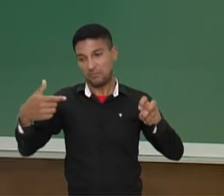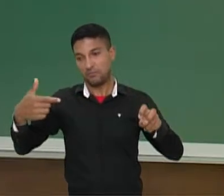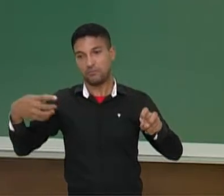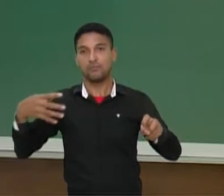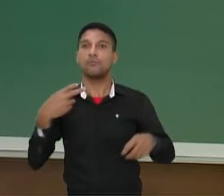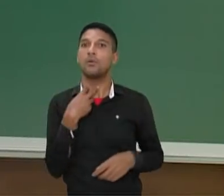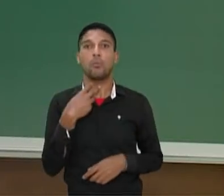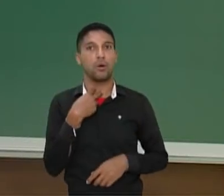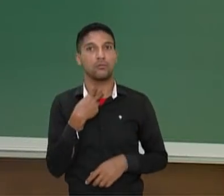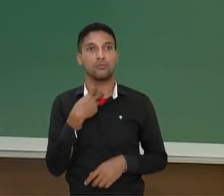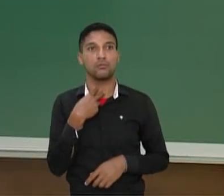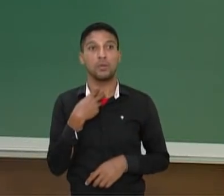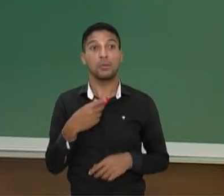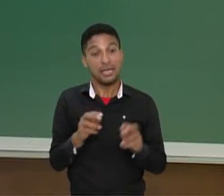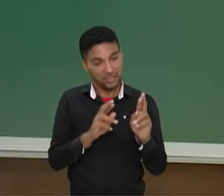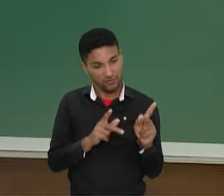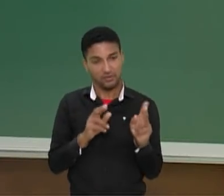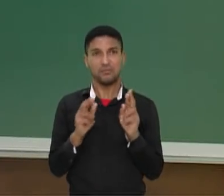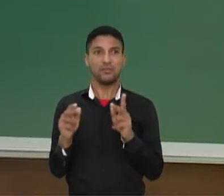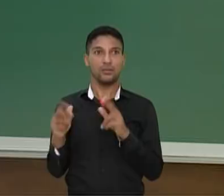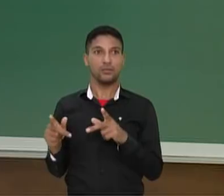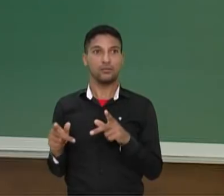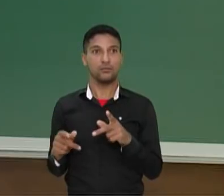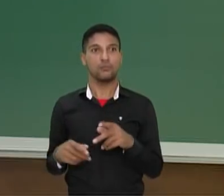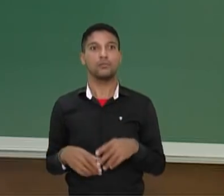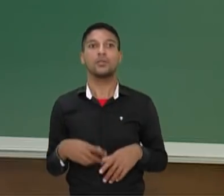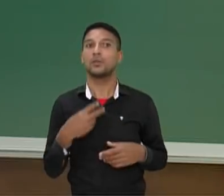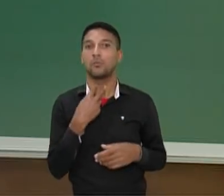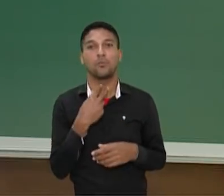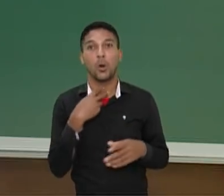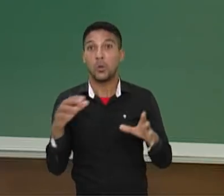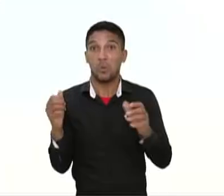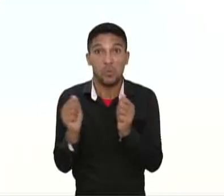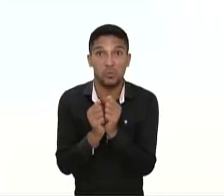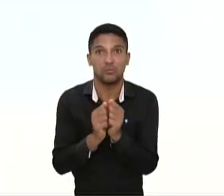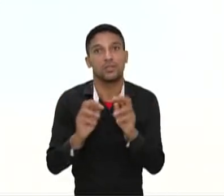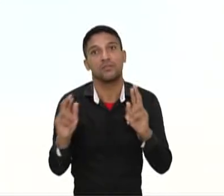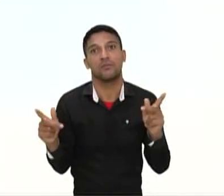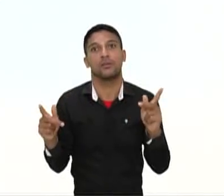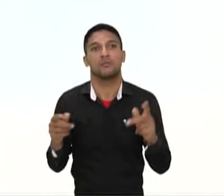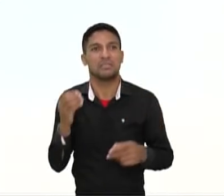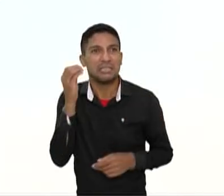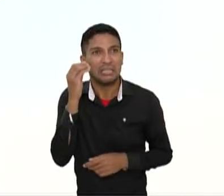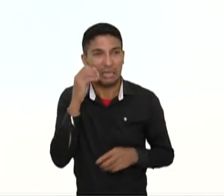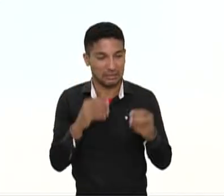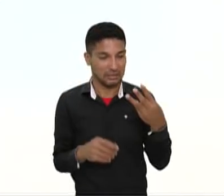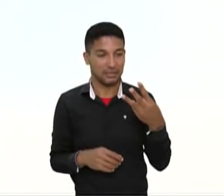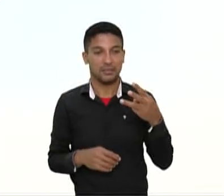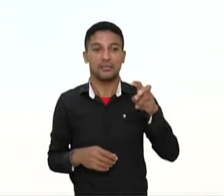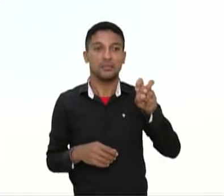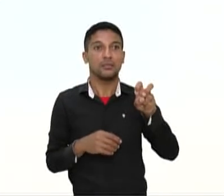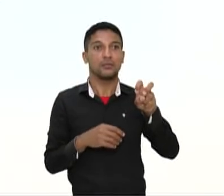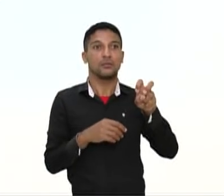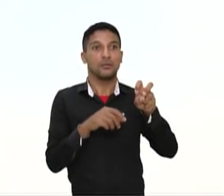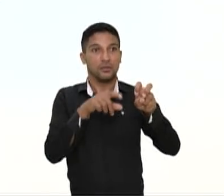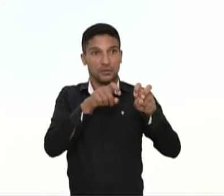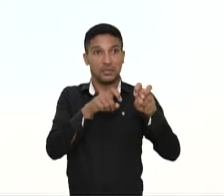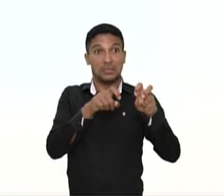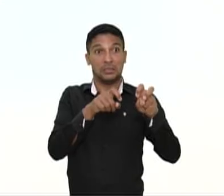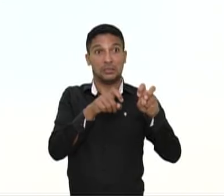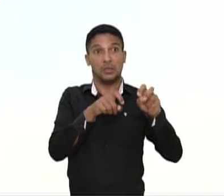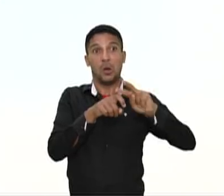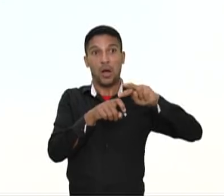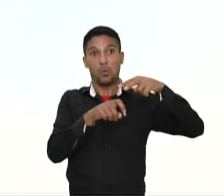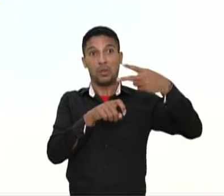24. Coisas diferentes a gente não pode juntar. Eu sei que vocês ficam tentados a fazer a continha, mas a resposta